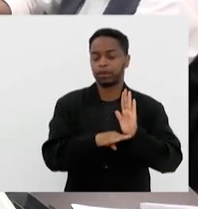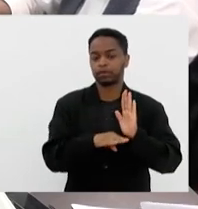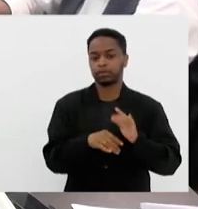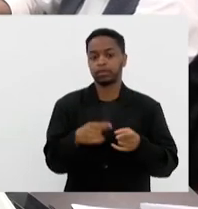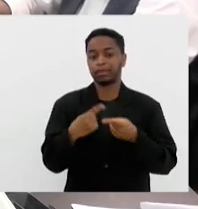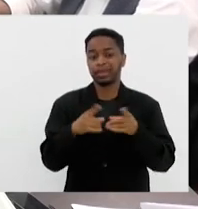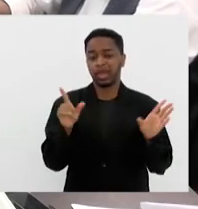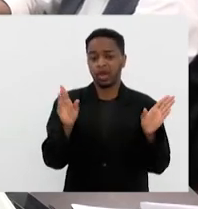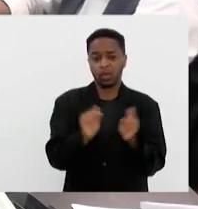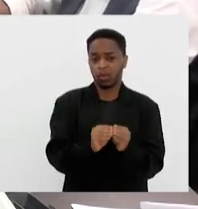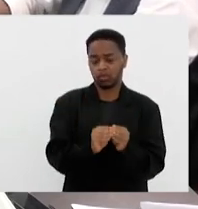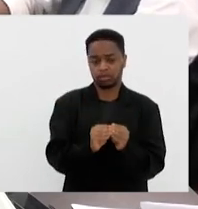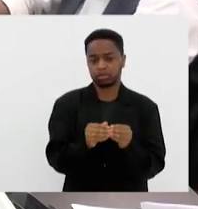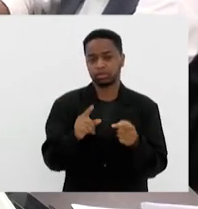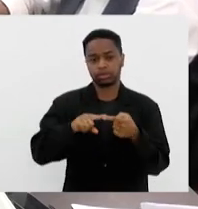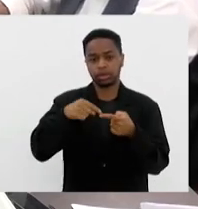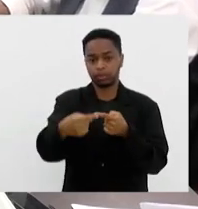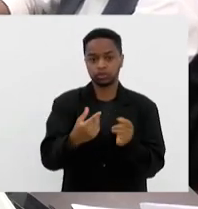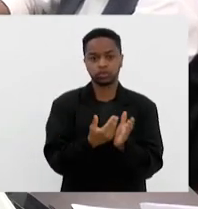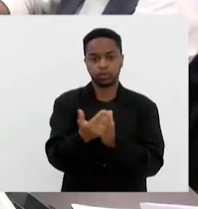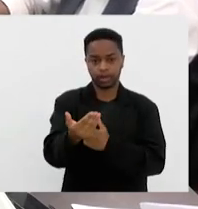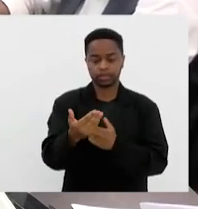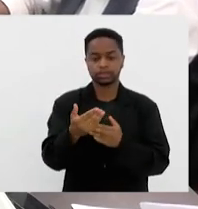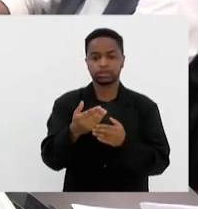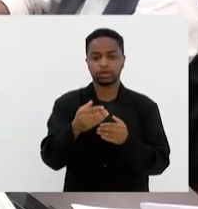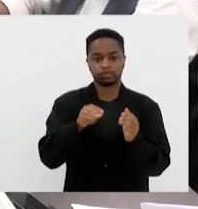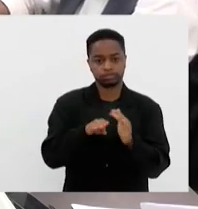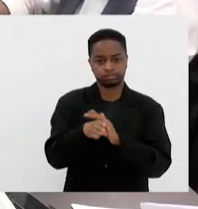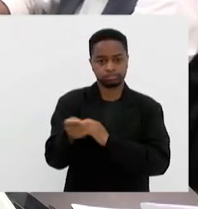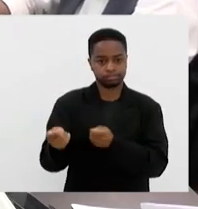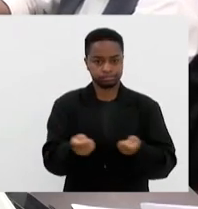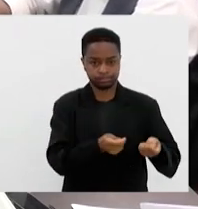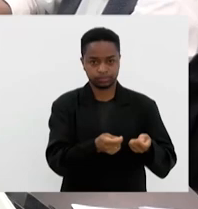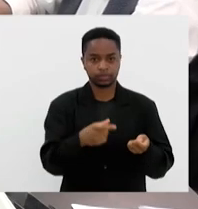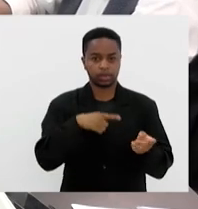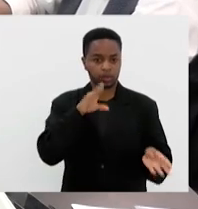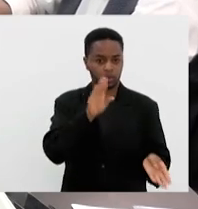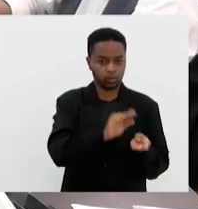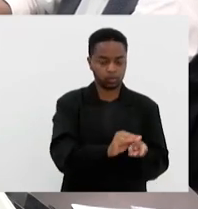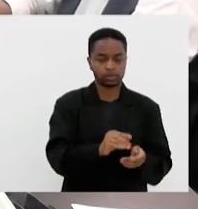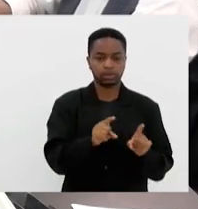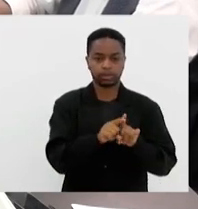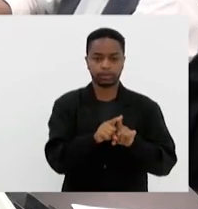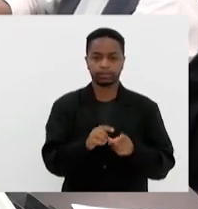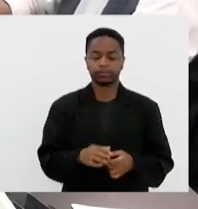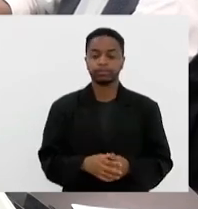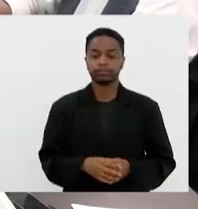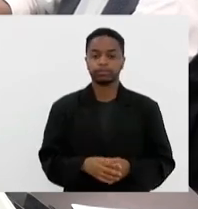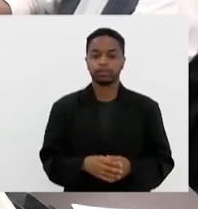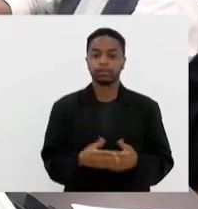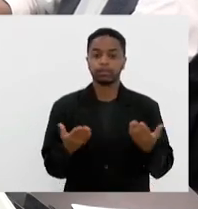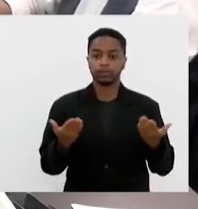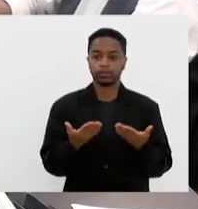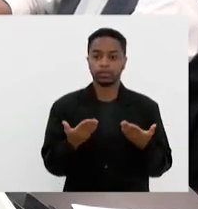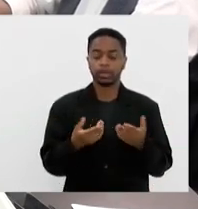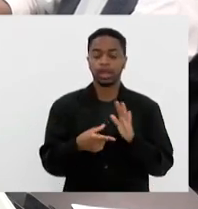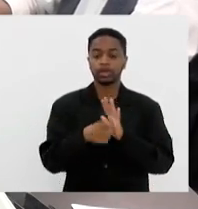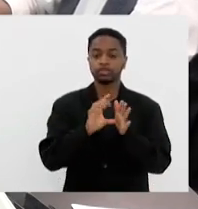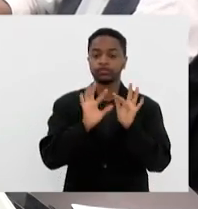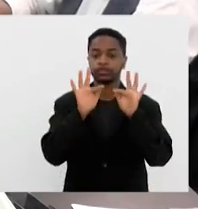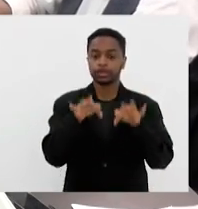curtinha. E depois a gente adentra na ordinária, fazer uma ordinária mais curta. Então, vou chamar os trabalhos à ordem antes de encerrar a